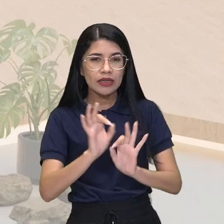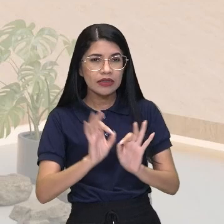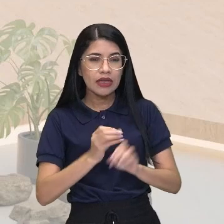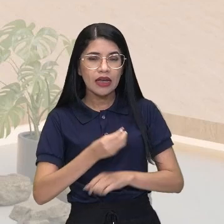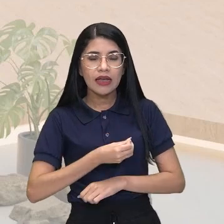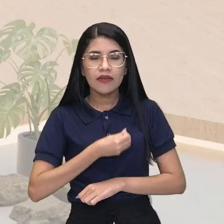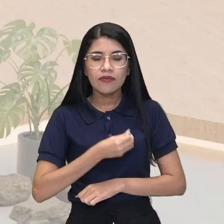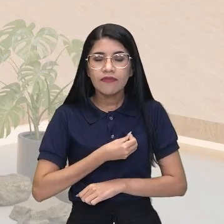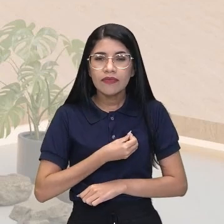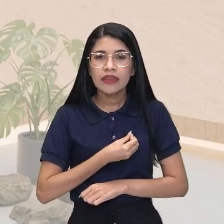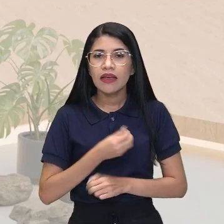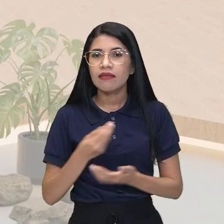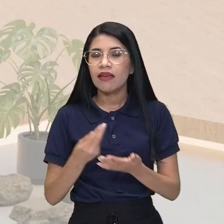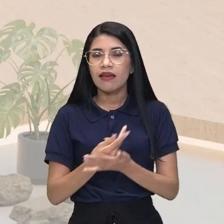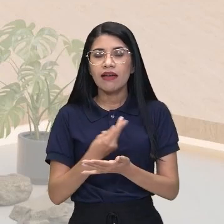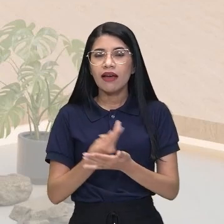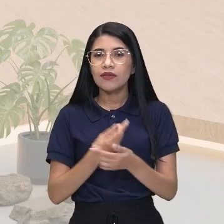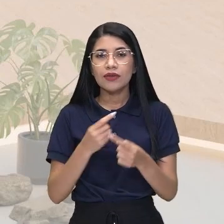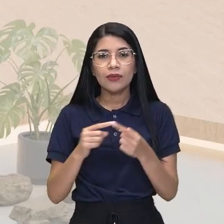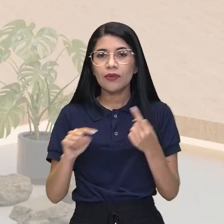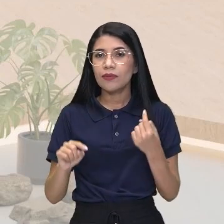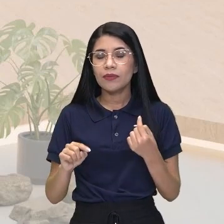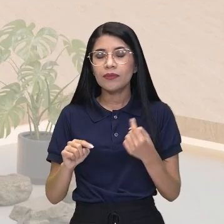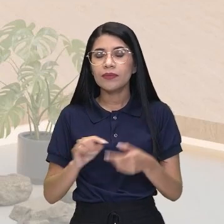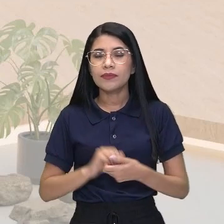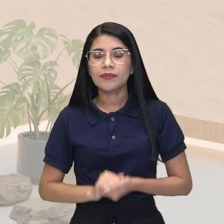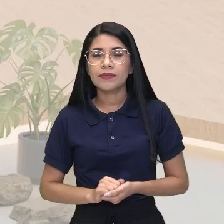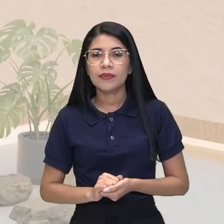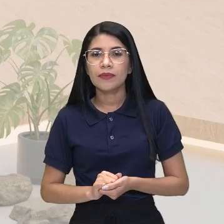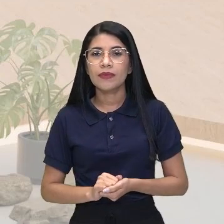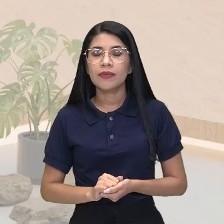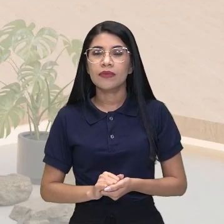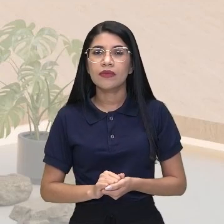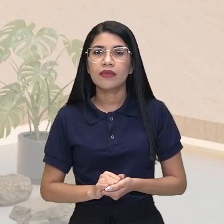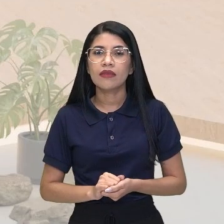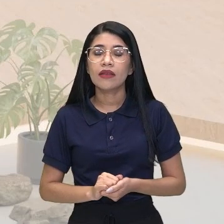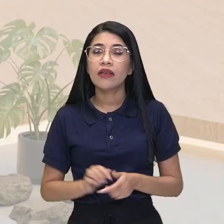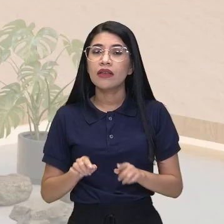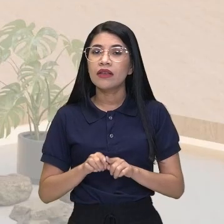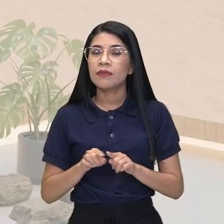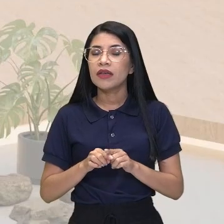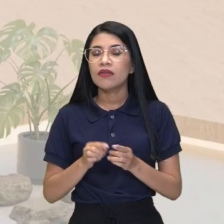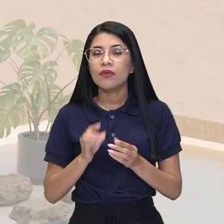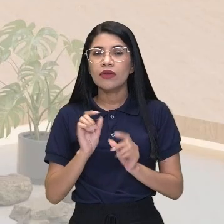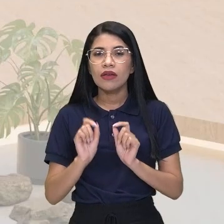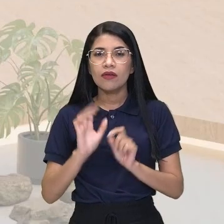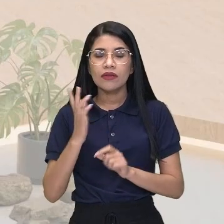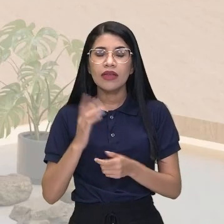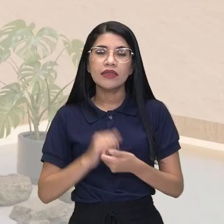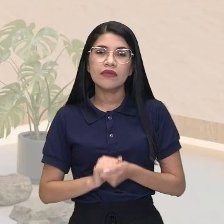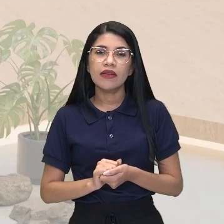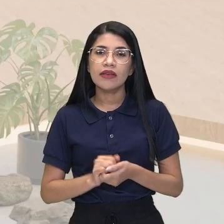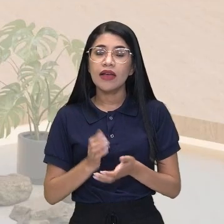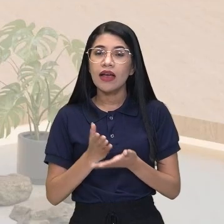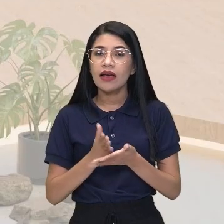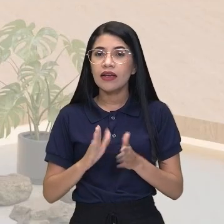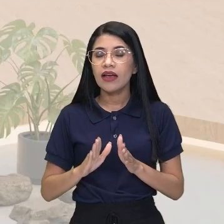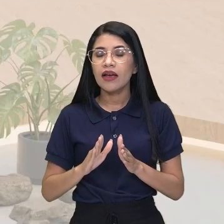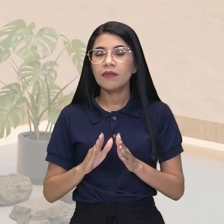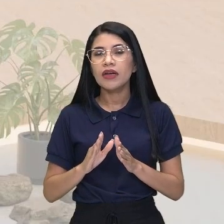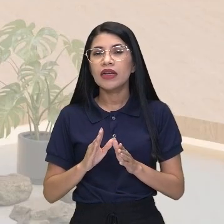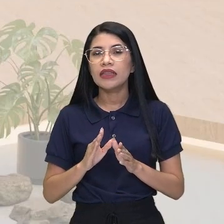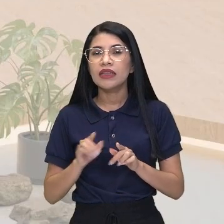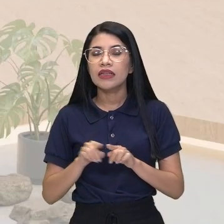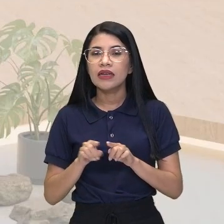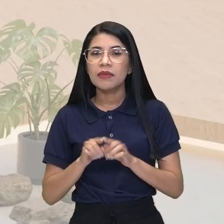é errado, né? Então, essa é a questão, uma questão. Isso vai destruindo, minando por dentro os